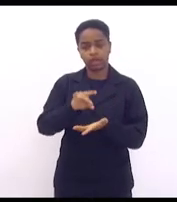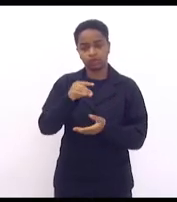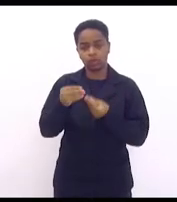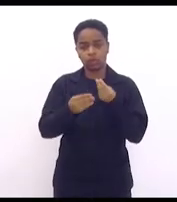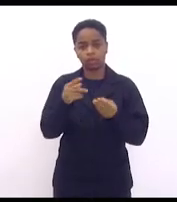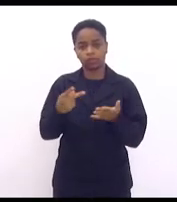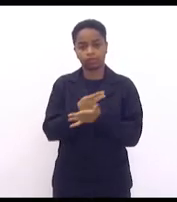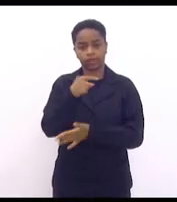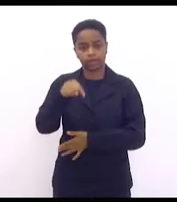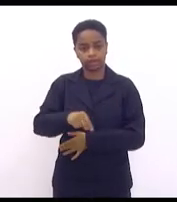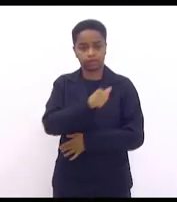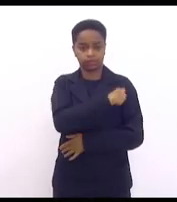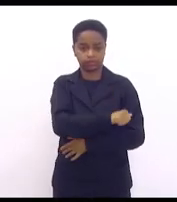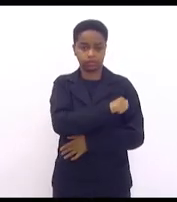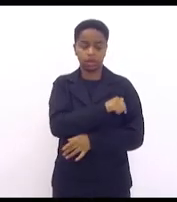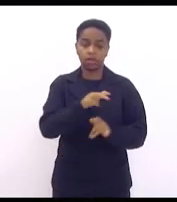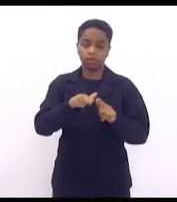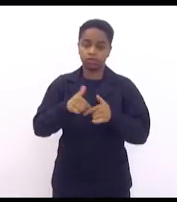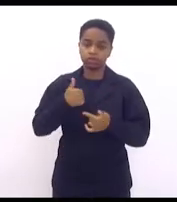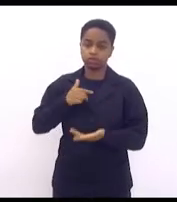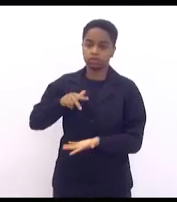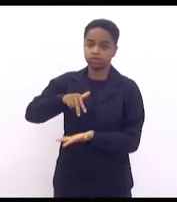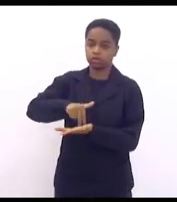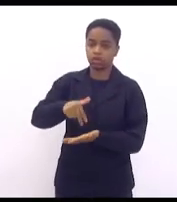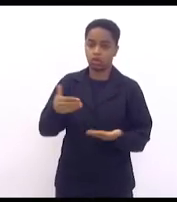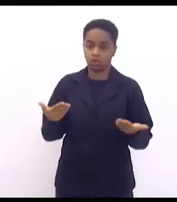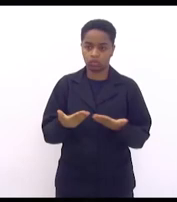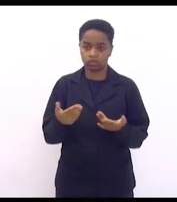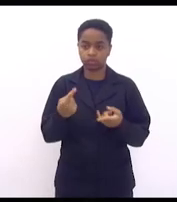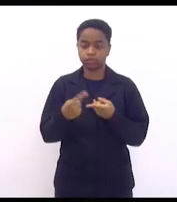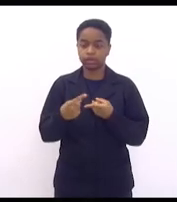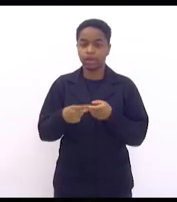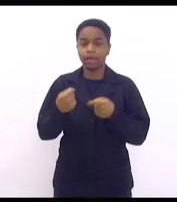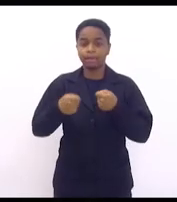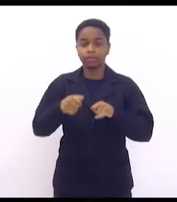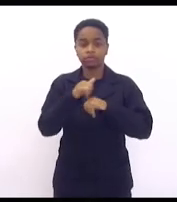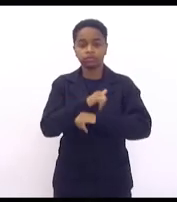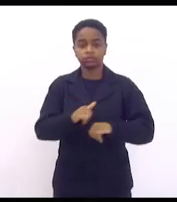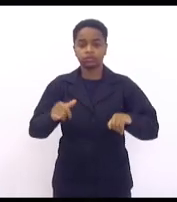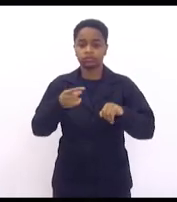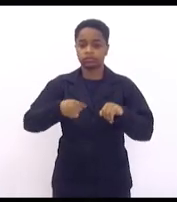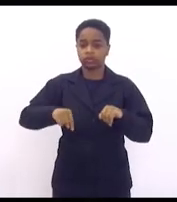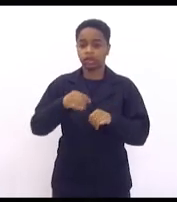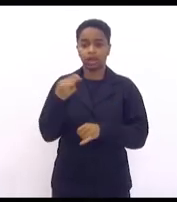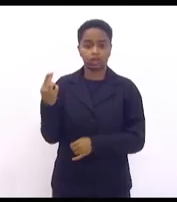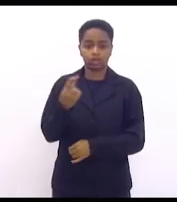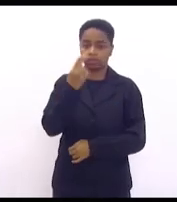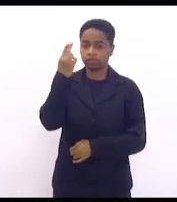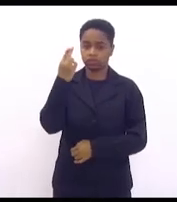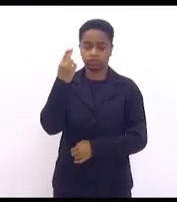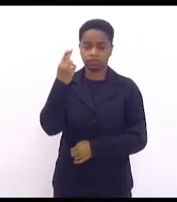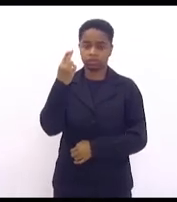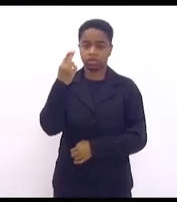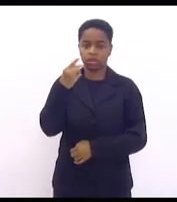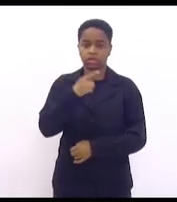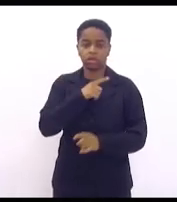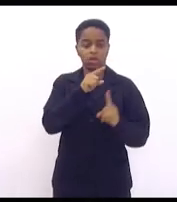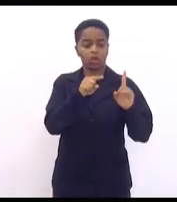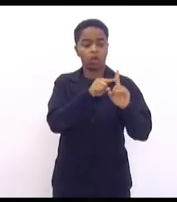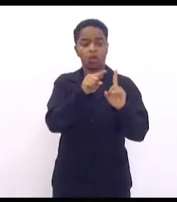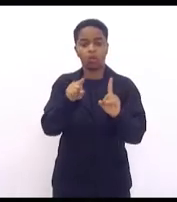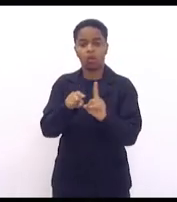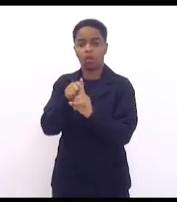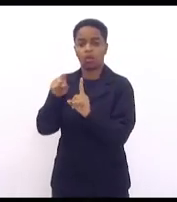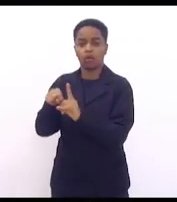Janeiro. Por isso que eu ocupo essa tribuna. Primeiro, para dizer que é impossível que, entre as missões do